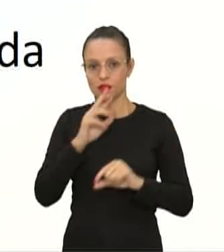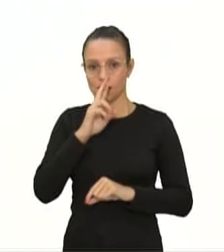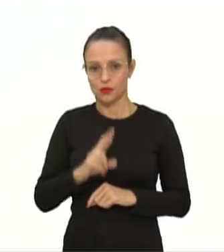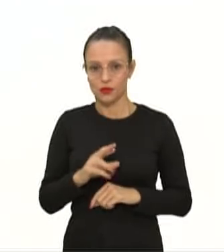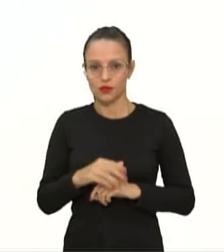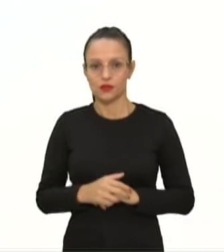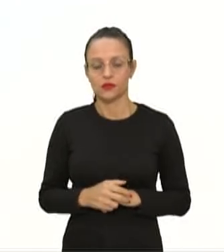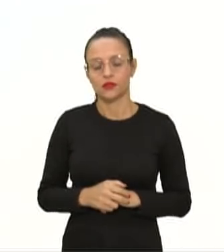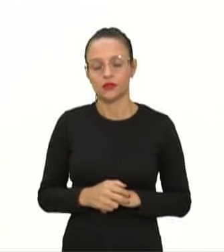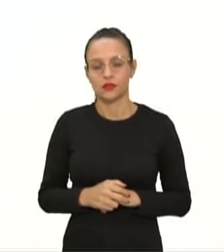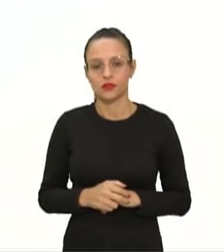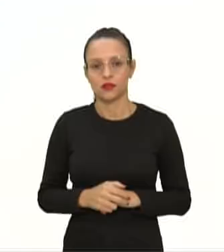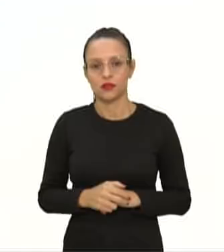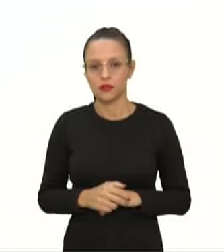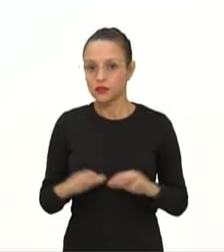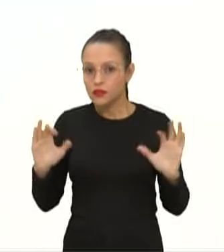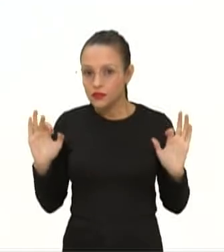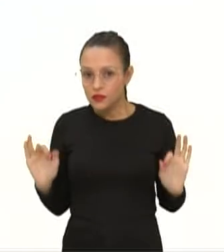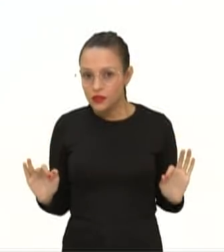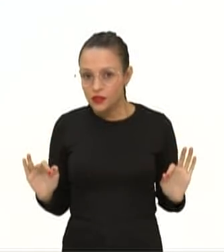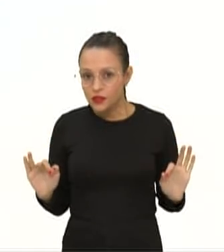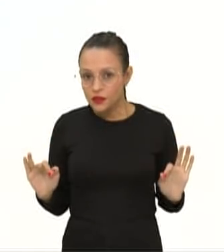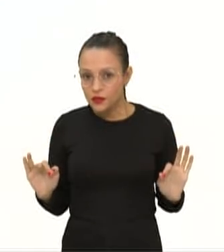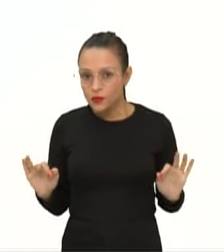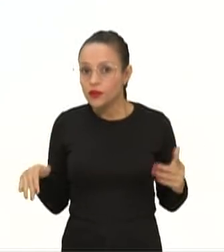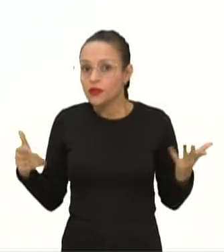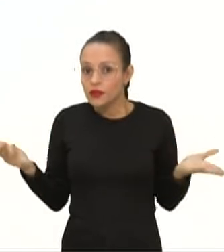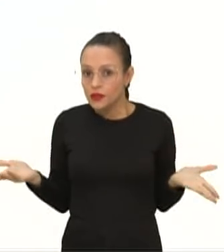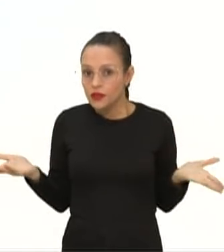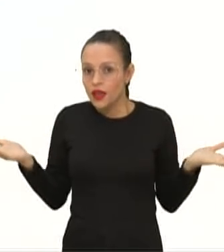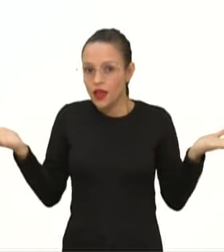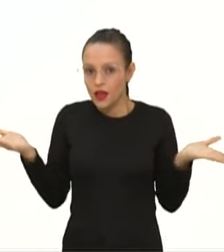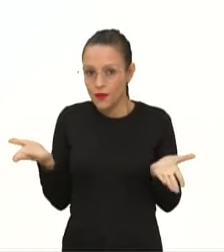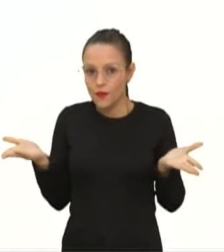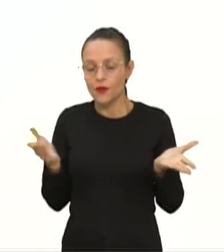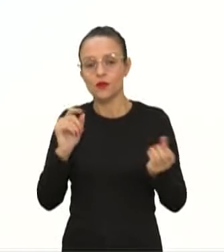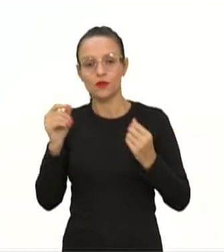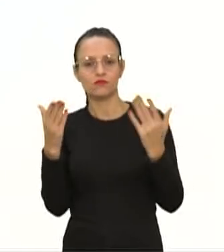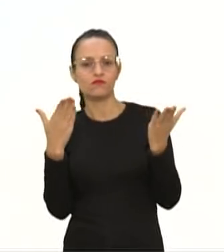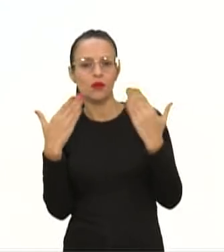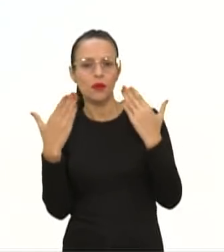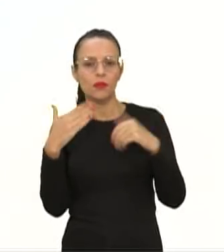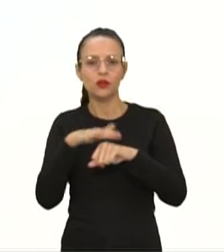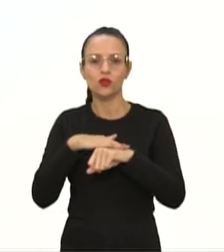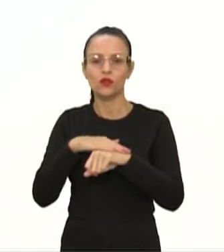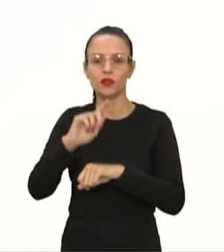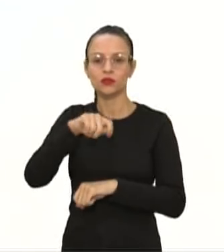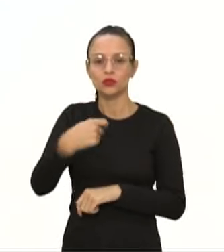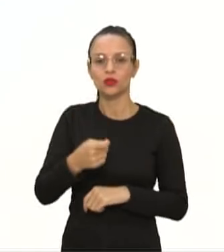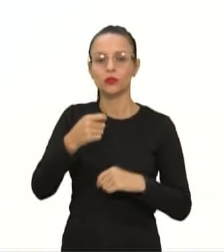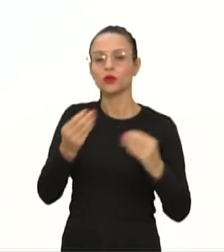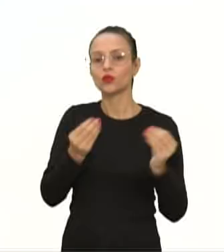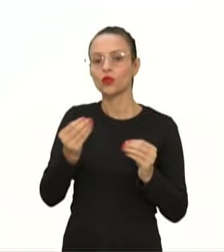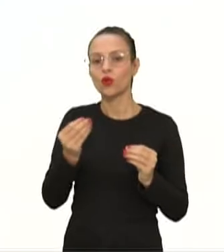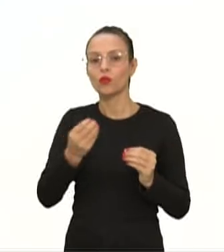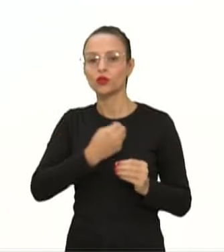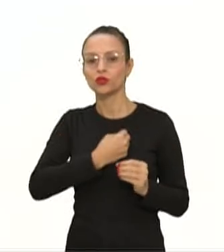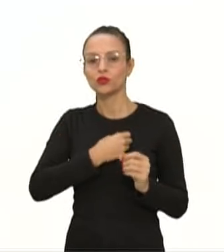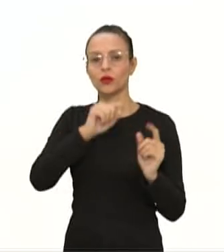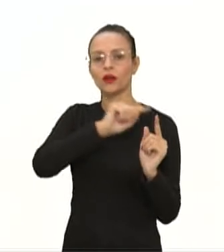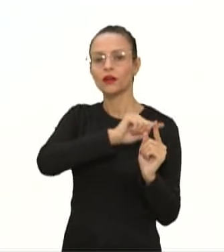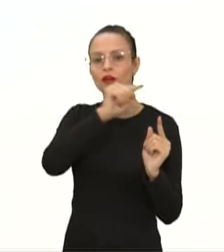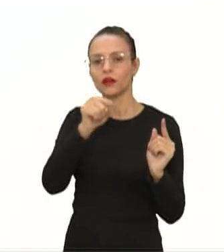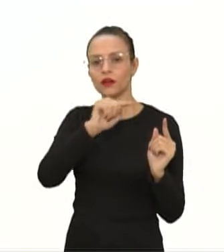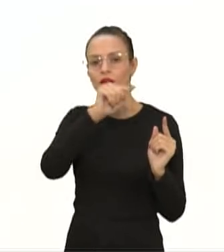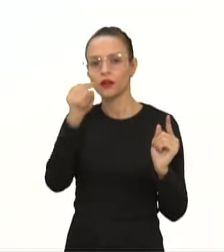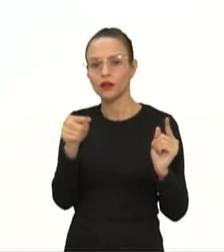problema. Certo? Agora, nós vamos conversar sobre o uso da propriedade distributiva para resolver alguns tipos de